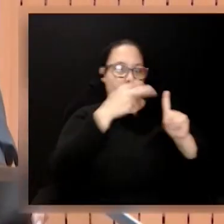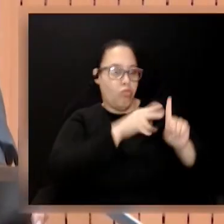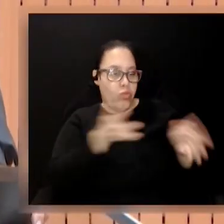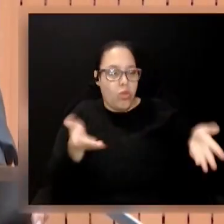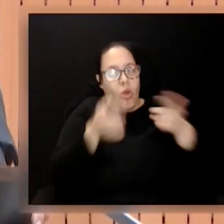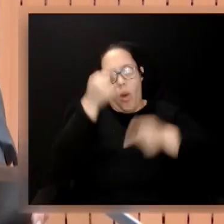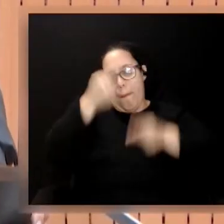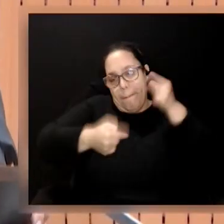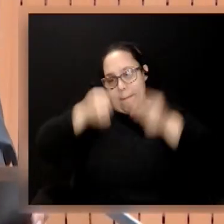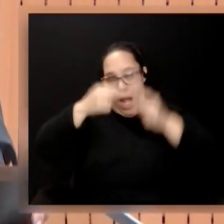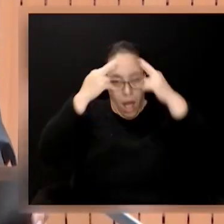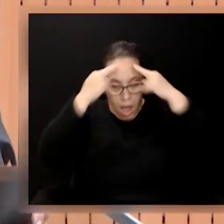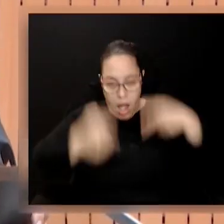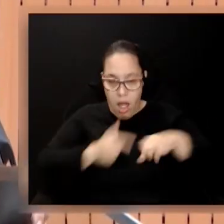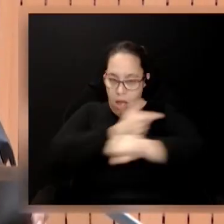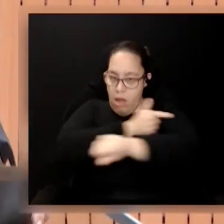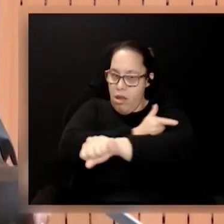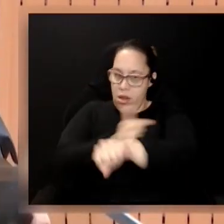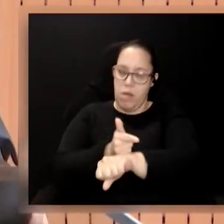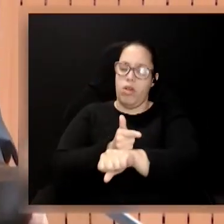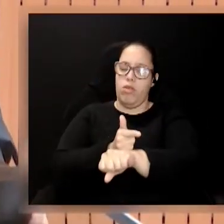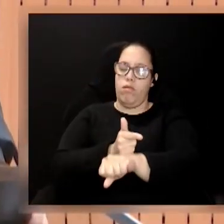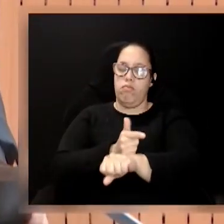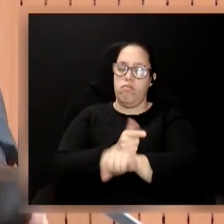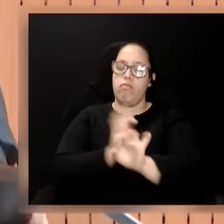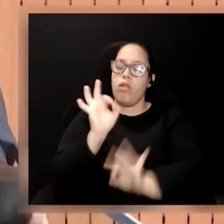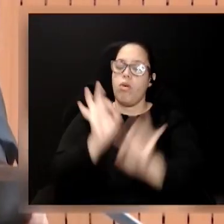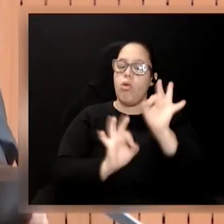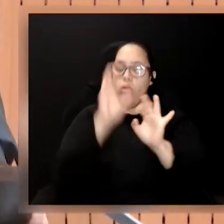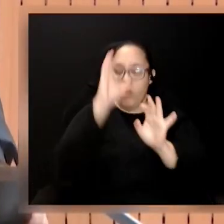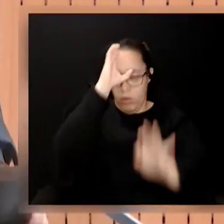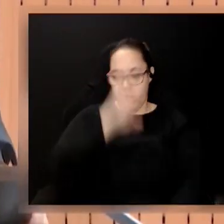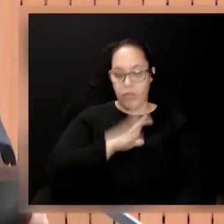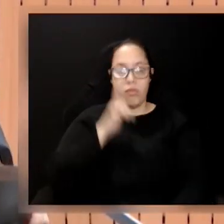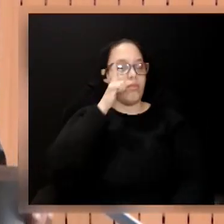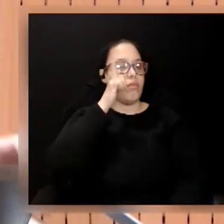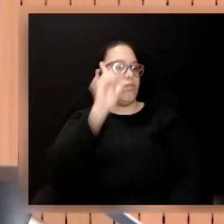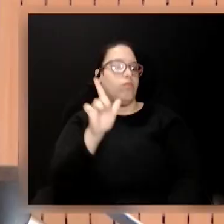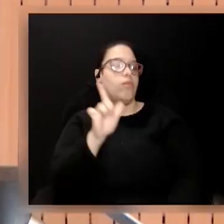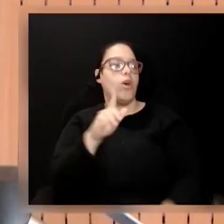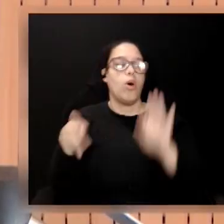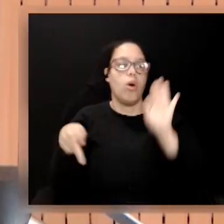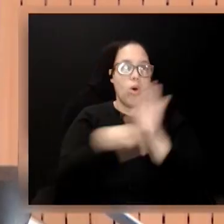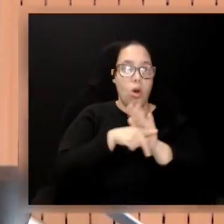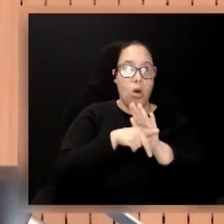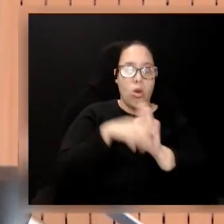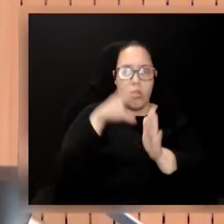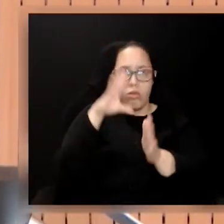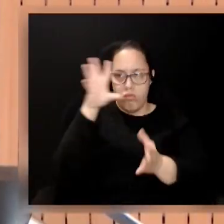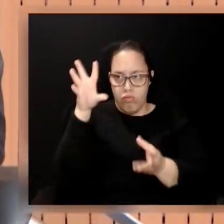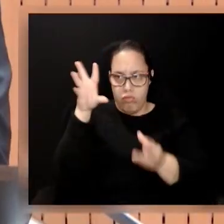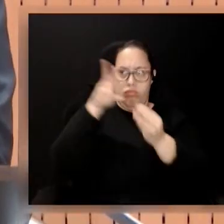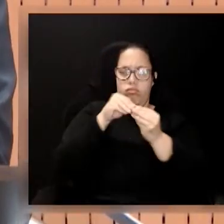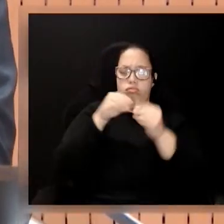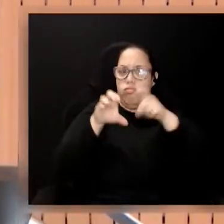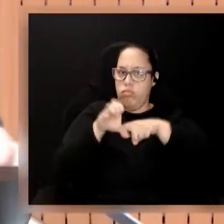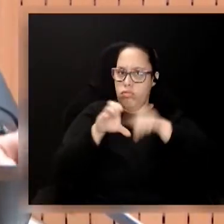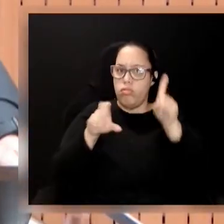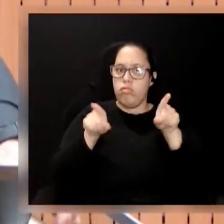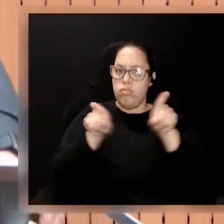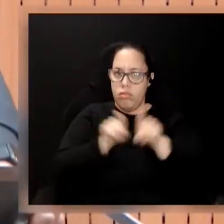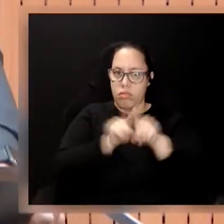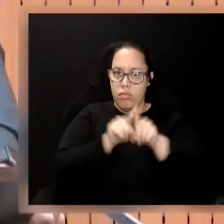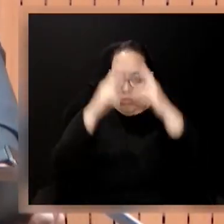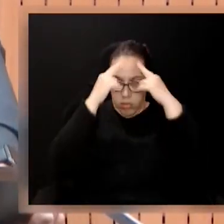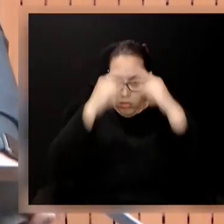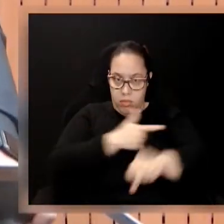respeitoso, prepara cidadãos capazes de construir suas próprias conclusões com autonomia e também com responsabilidade. Eu